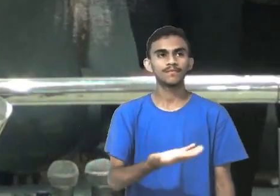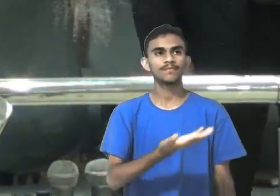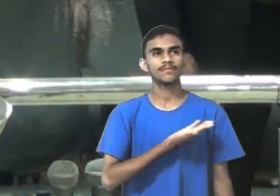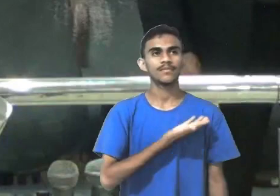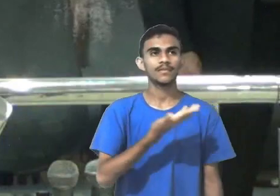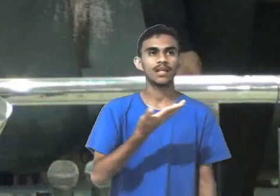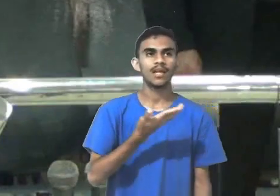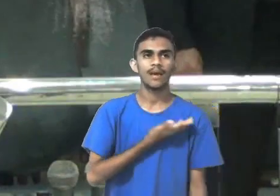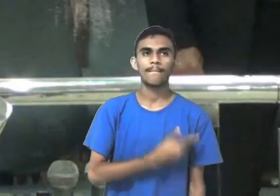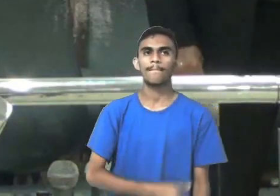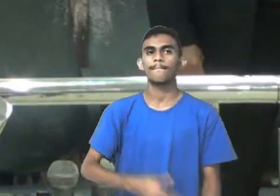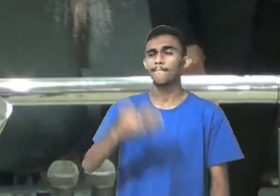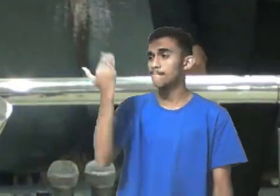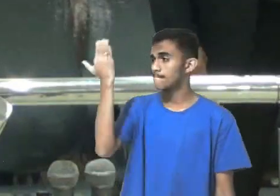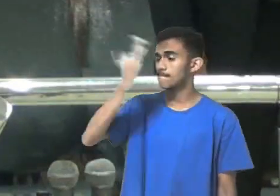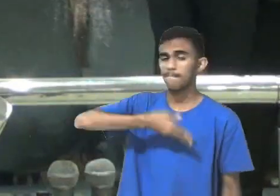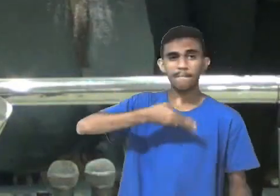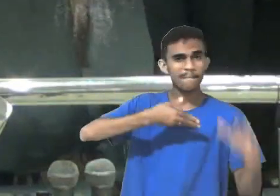amigo,